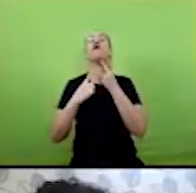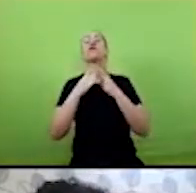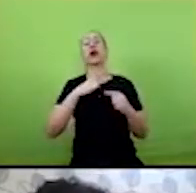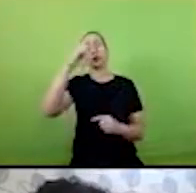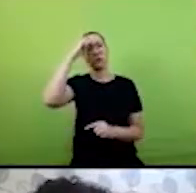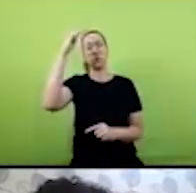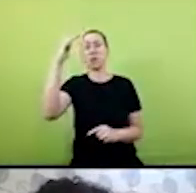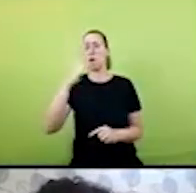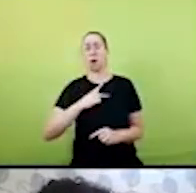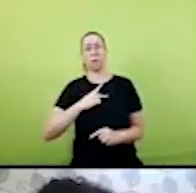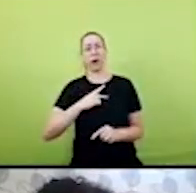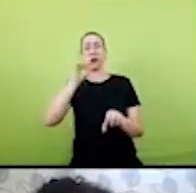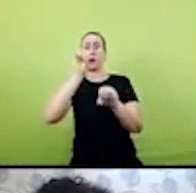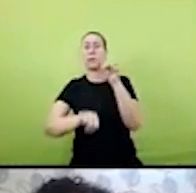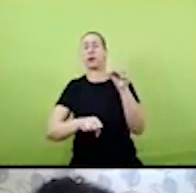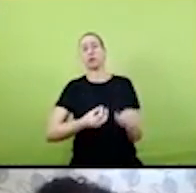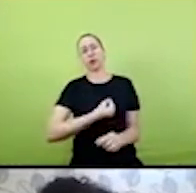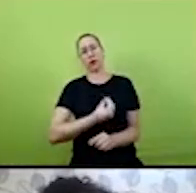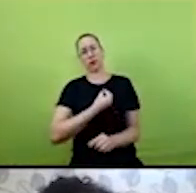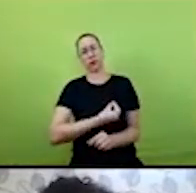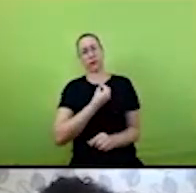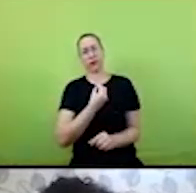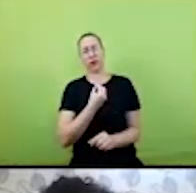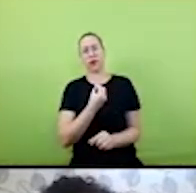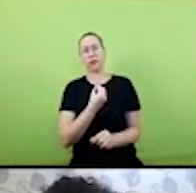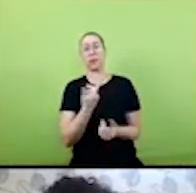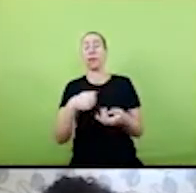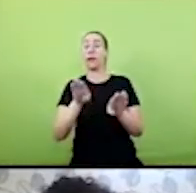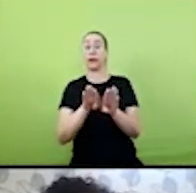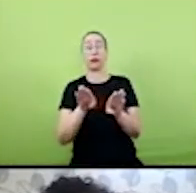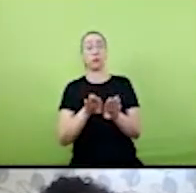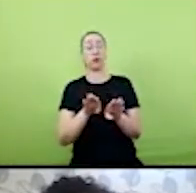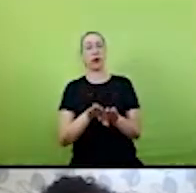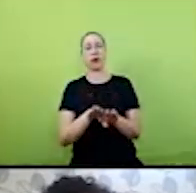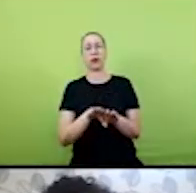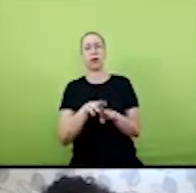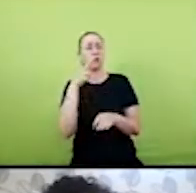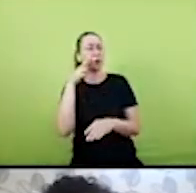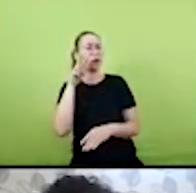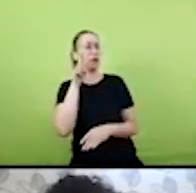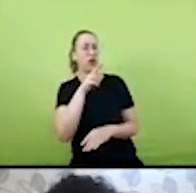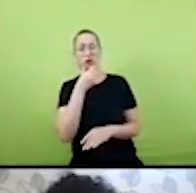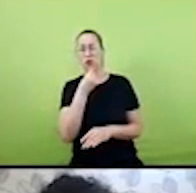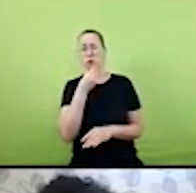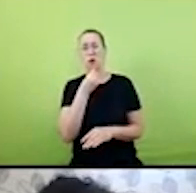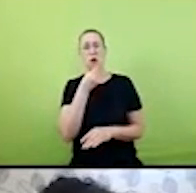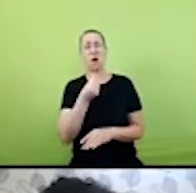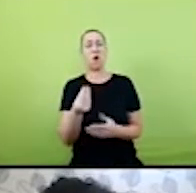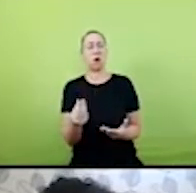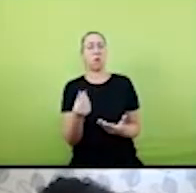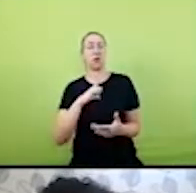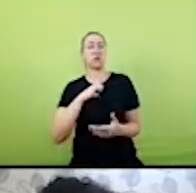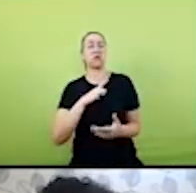sua vida. Por outro lado, nós não temos visto os homens se movimentarem na mesma